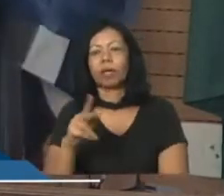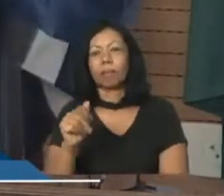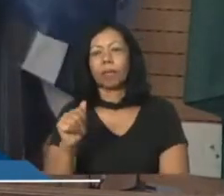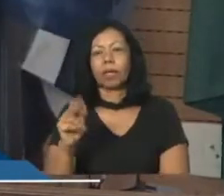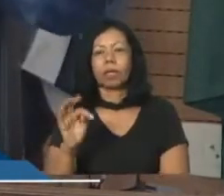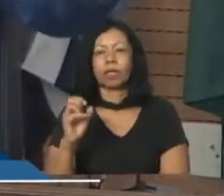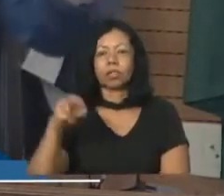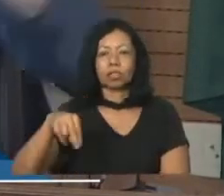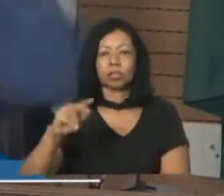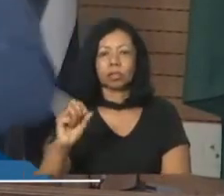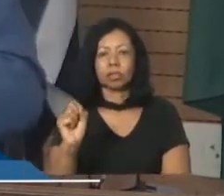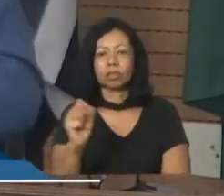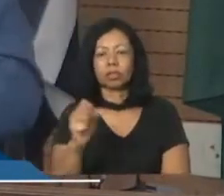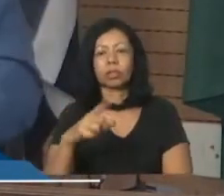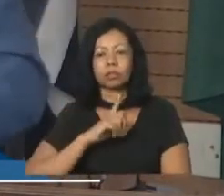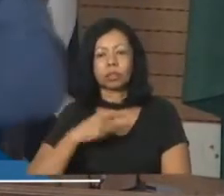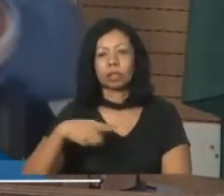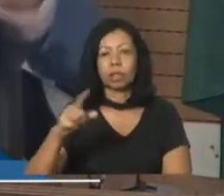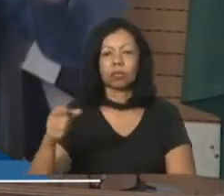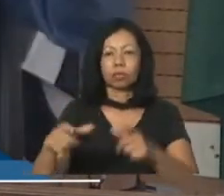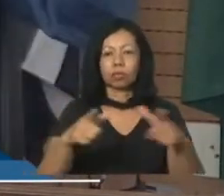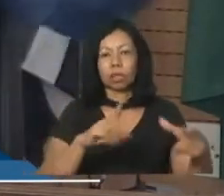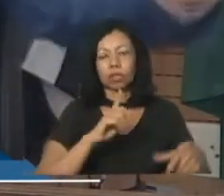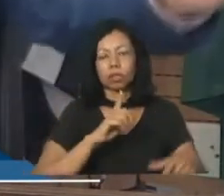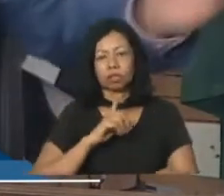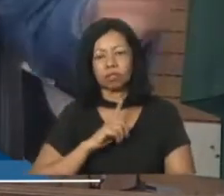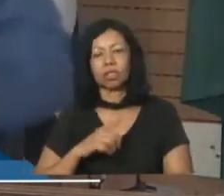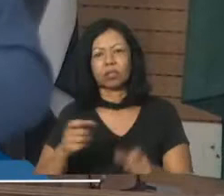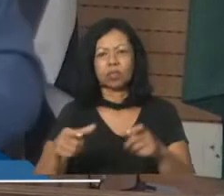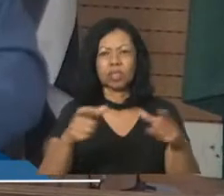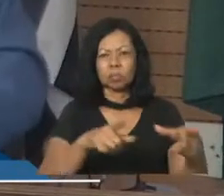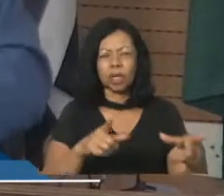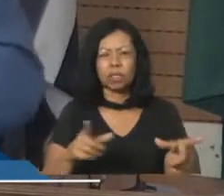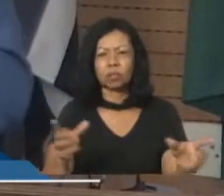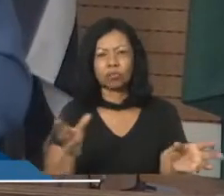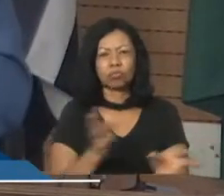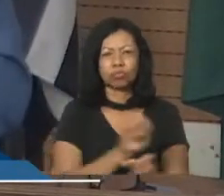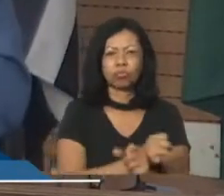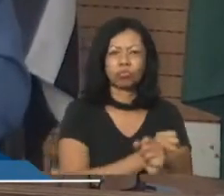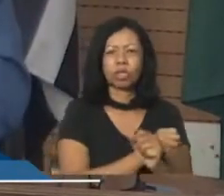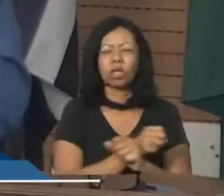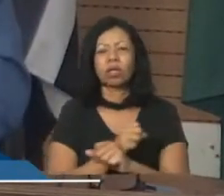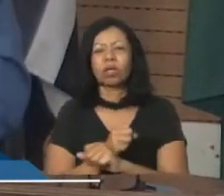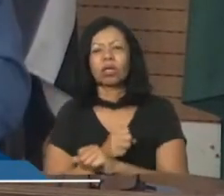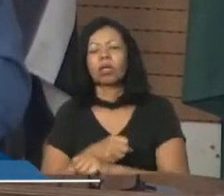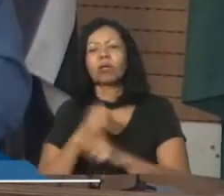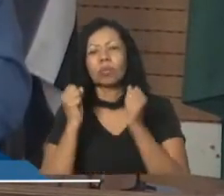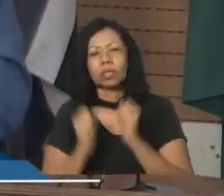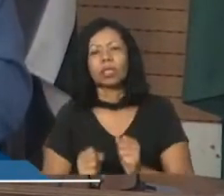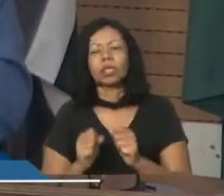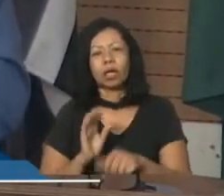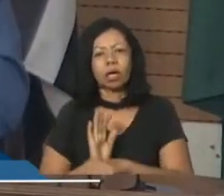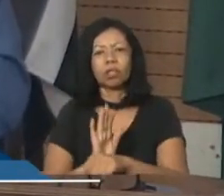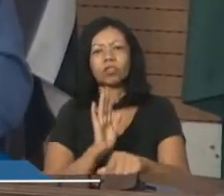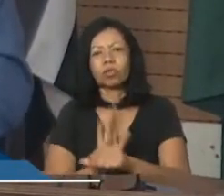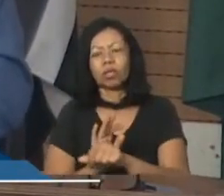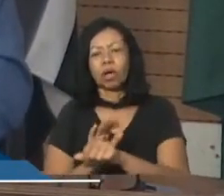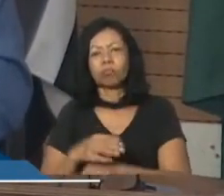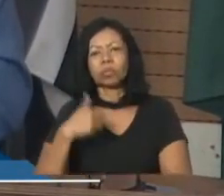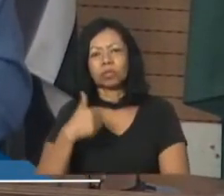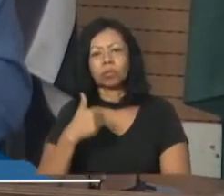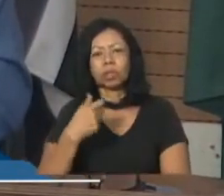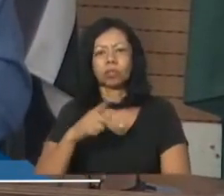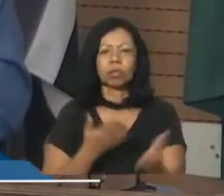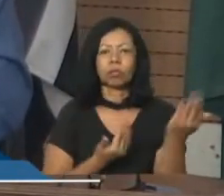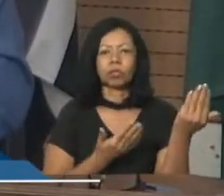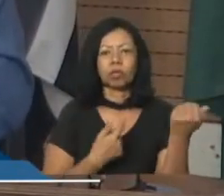dentro daquele espaço que o senhor tem lá hoje, diretor, totalmente ocioso, uma área que poderia contribuir positivamente para os jovens